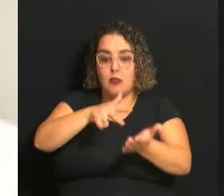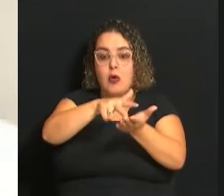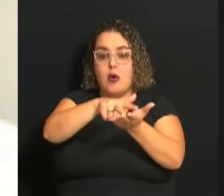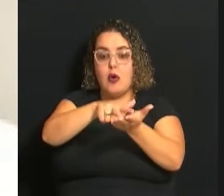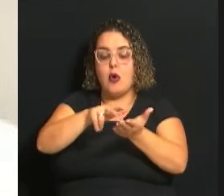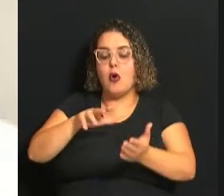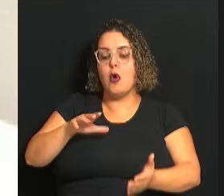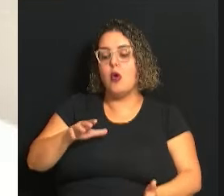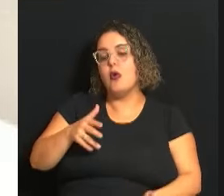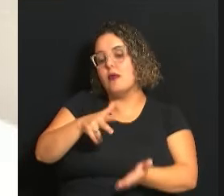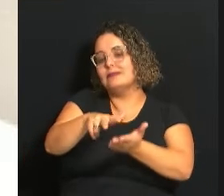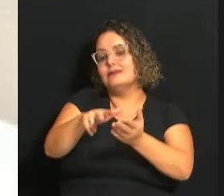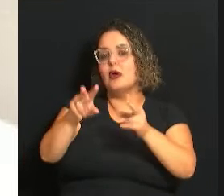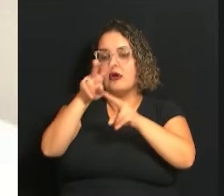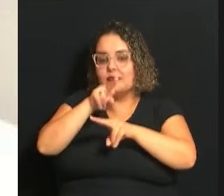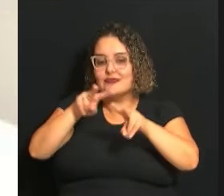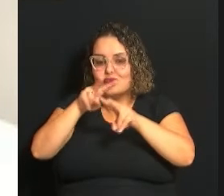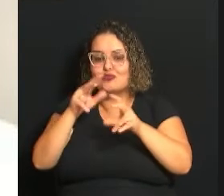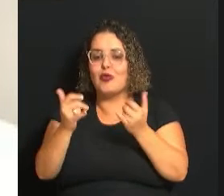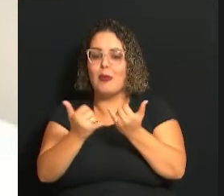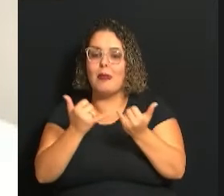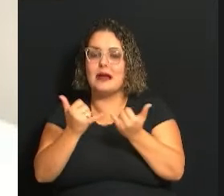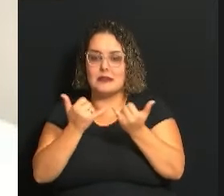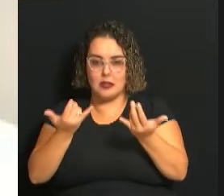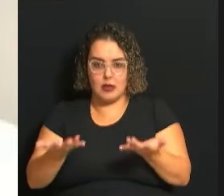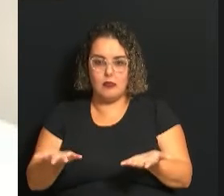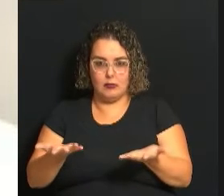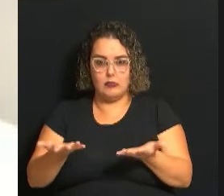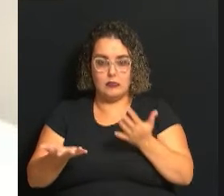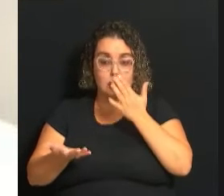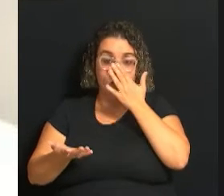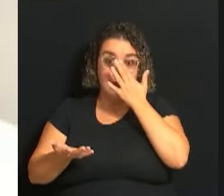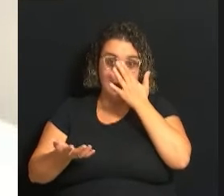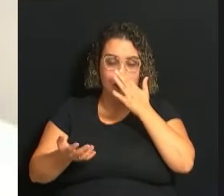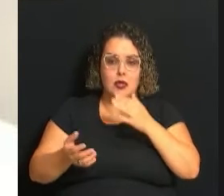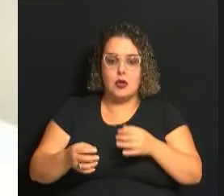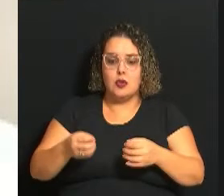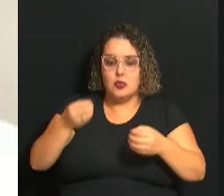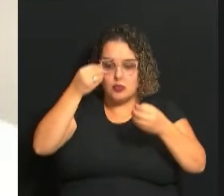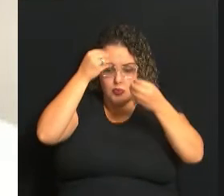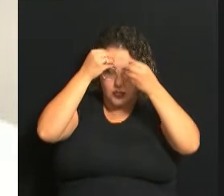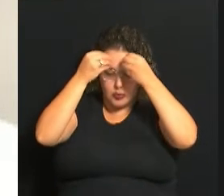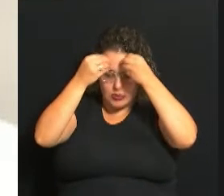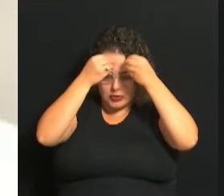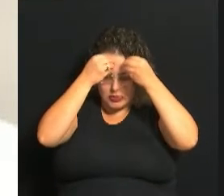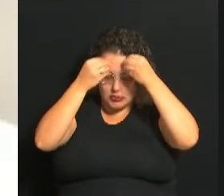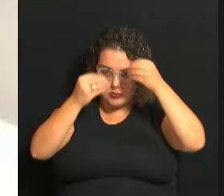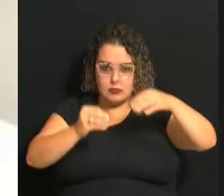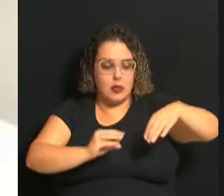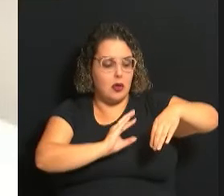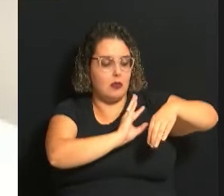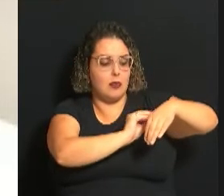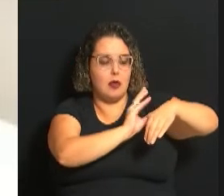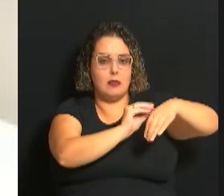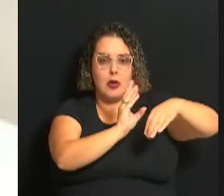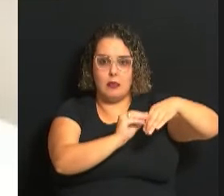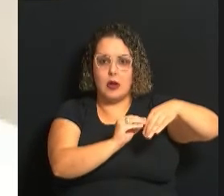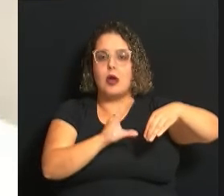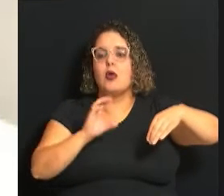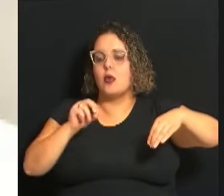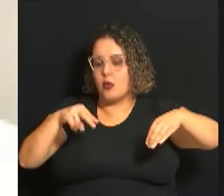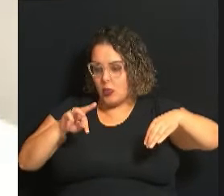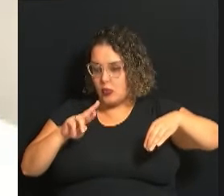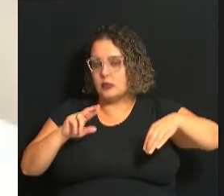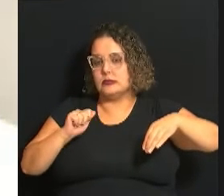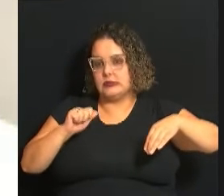convulsões visuais parciais, tá? Então, no exame de ressonância magnética com contraste, aí sim, quando eu peguei, eu